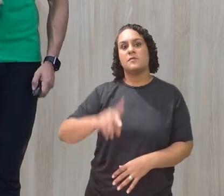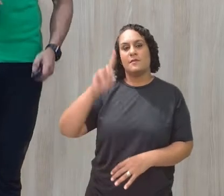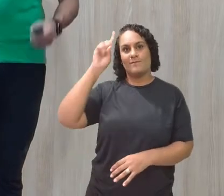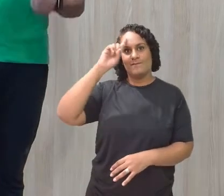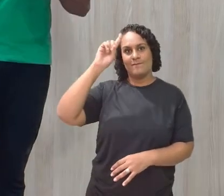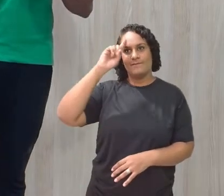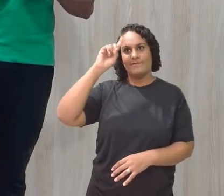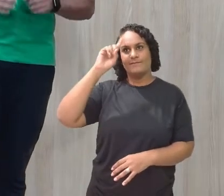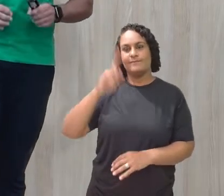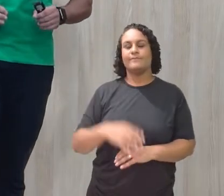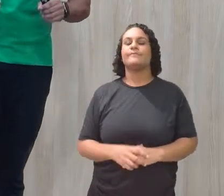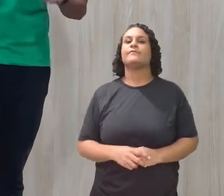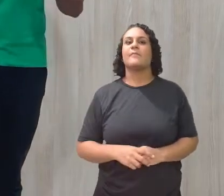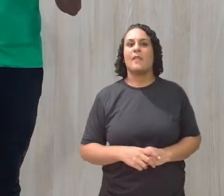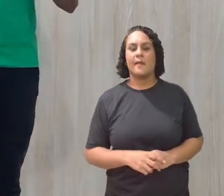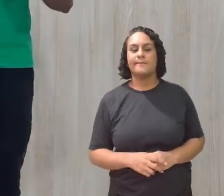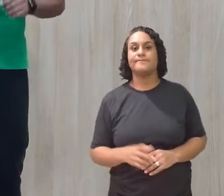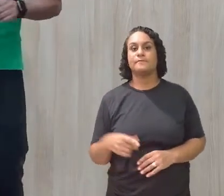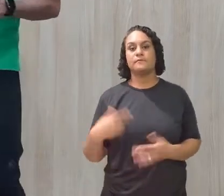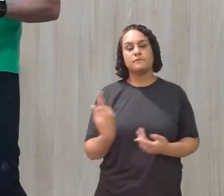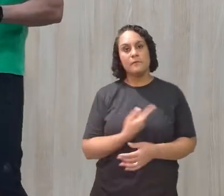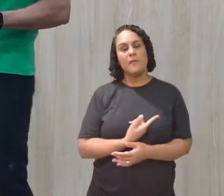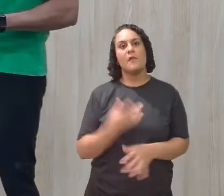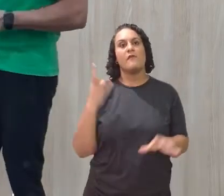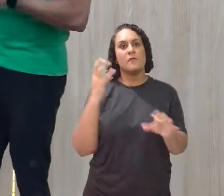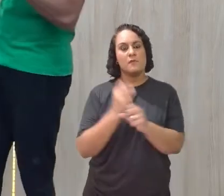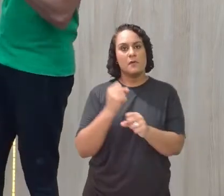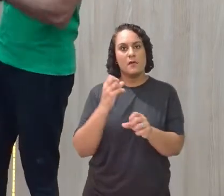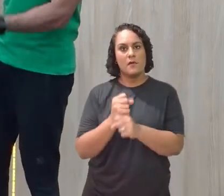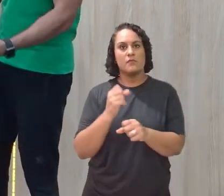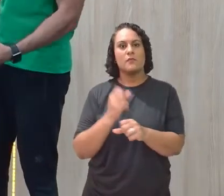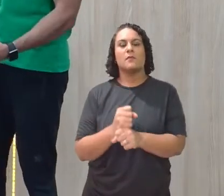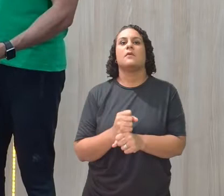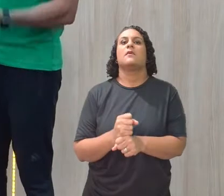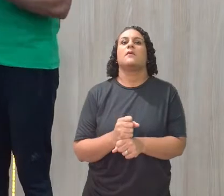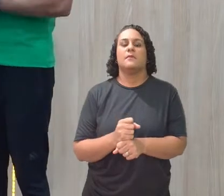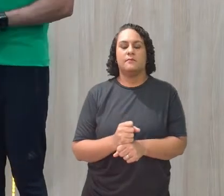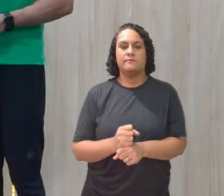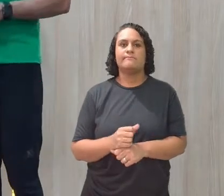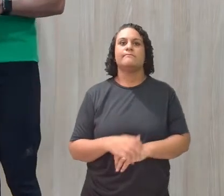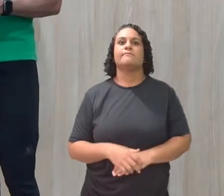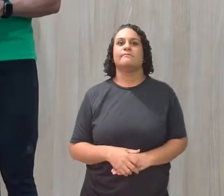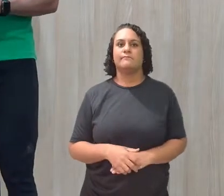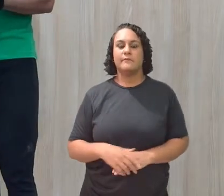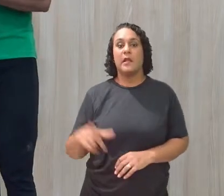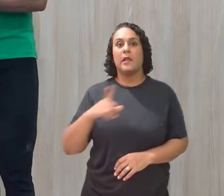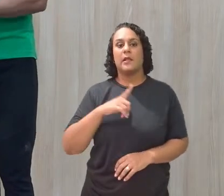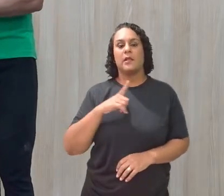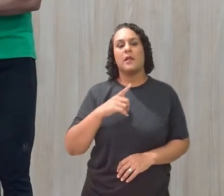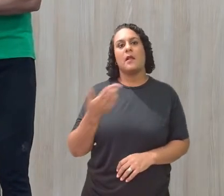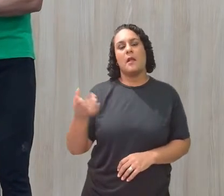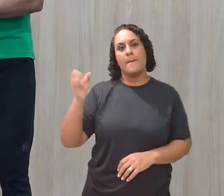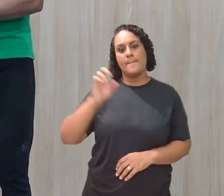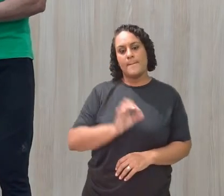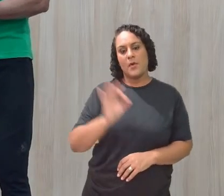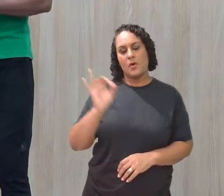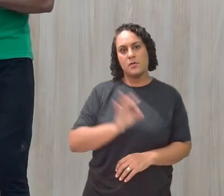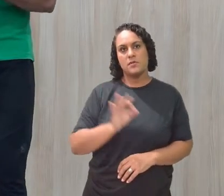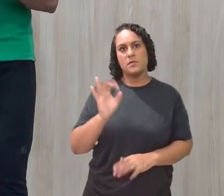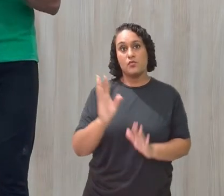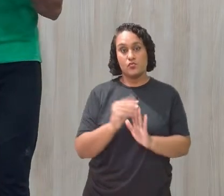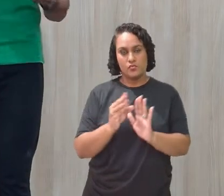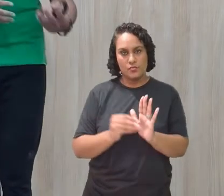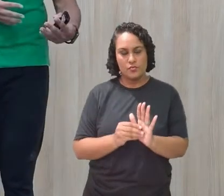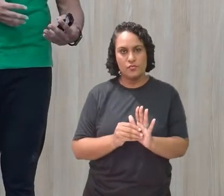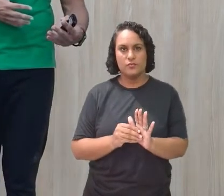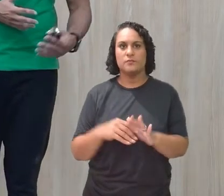certo? Então, a gente vai aí resolver, tá, probleminhas envolvendo essas porcentagens. Então,